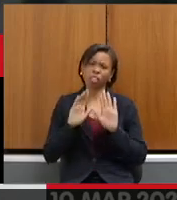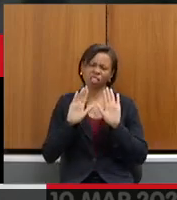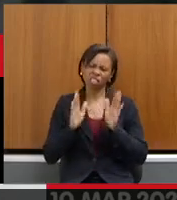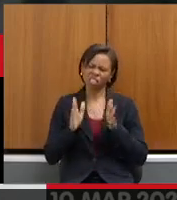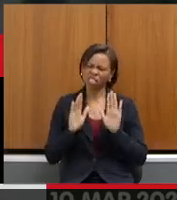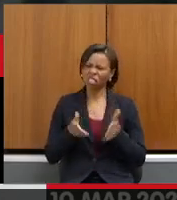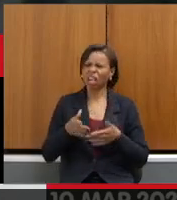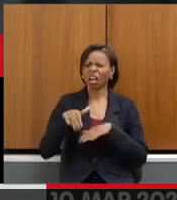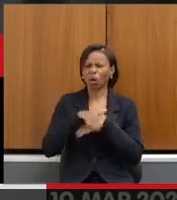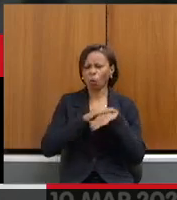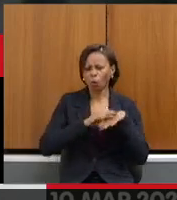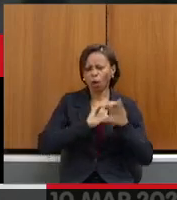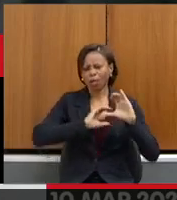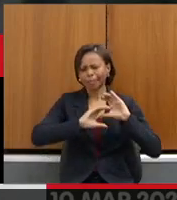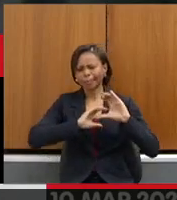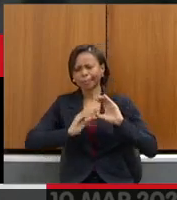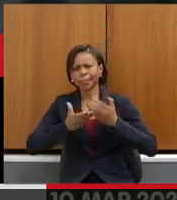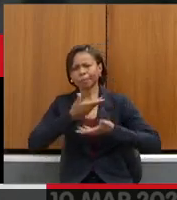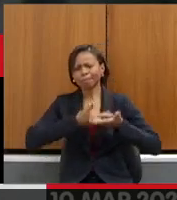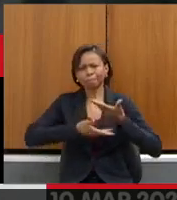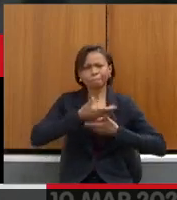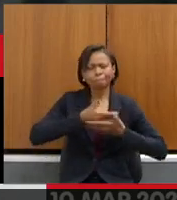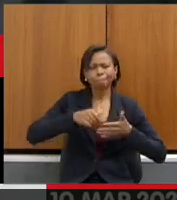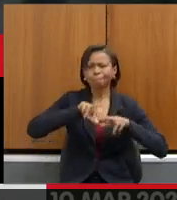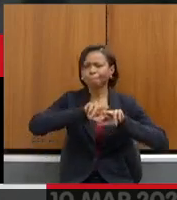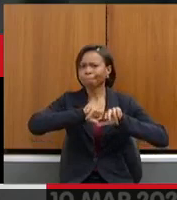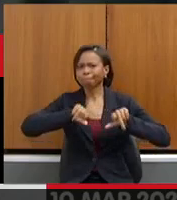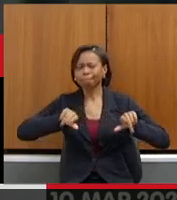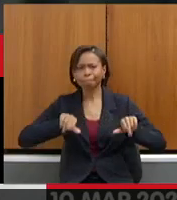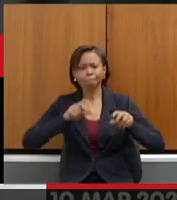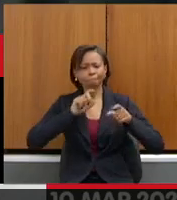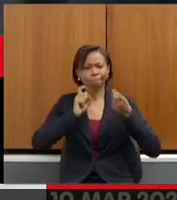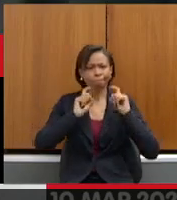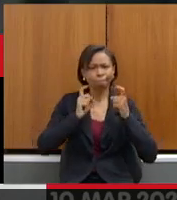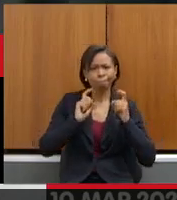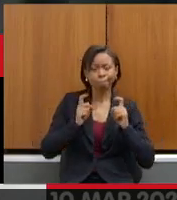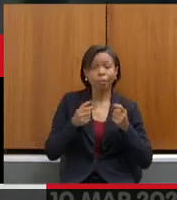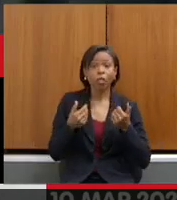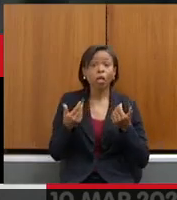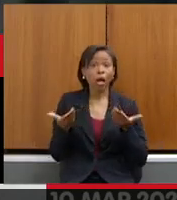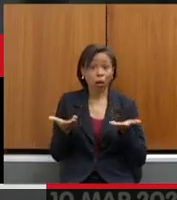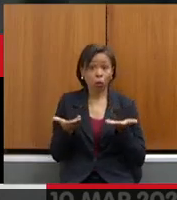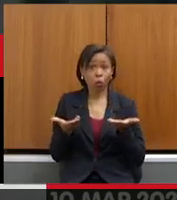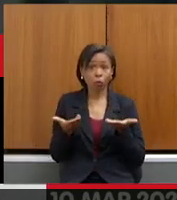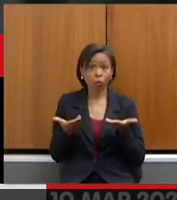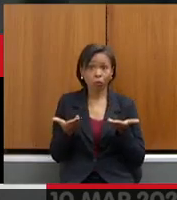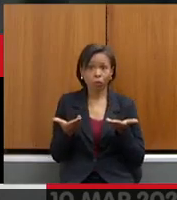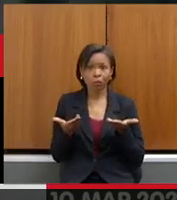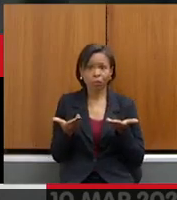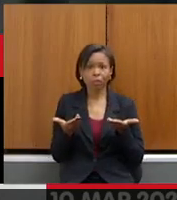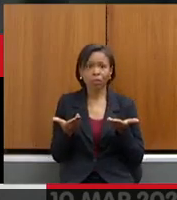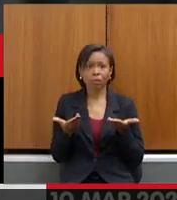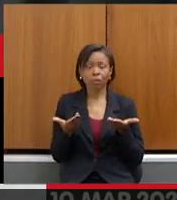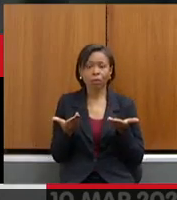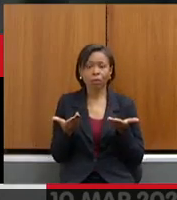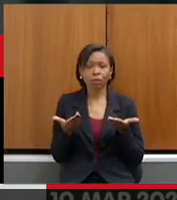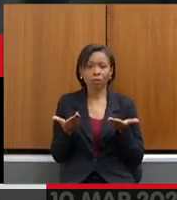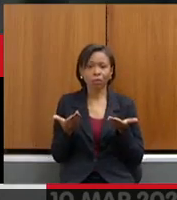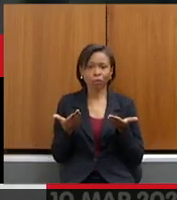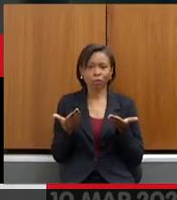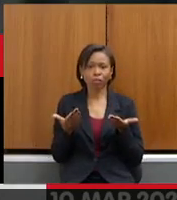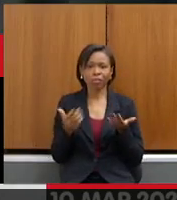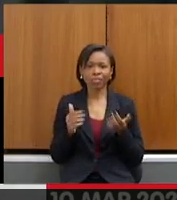vários momentos com vários atores e e agora sim Nós Temos conversado com a curva que quer um é um